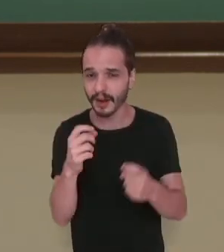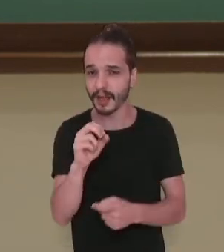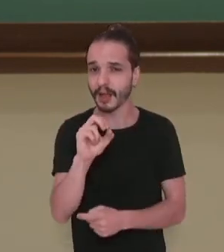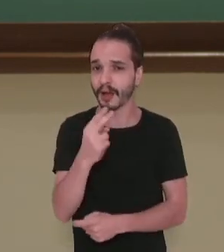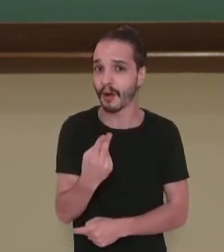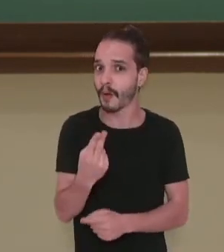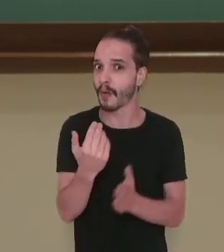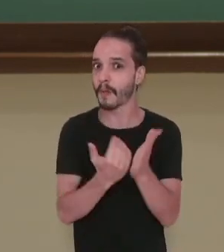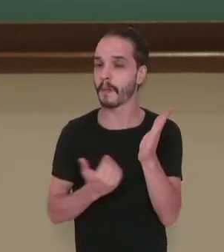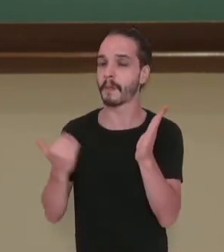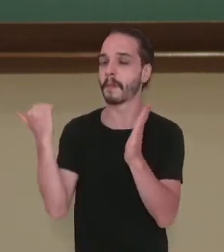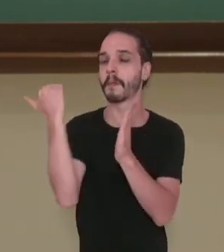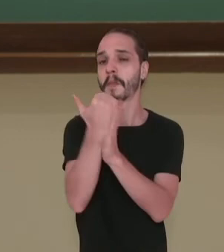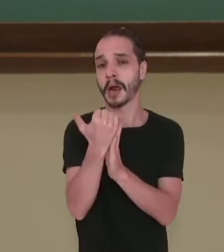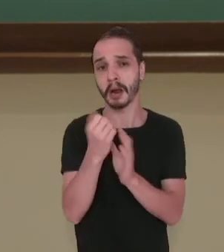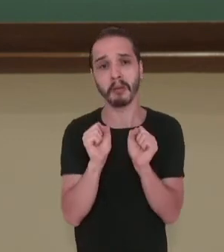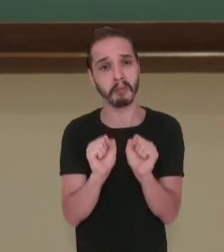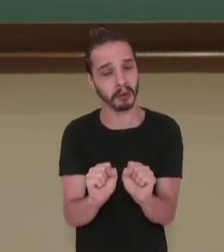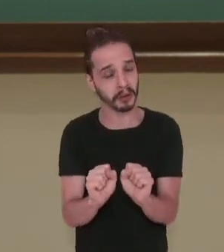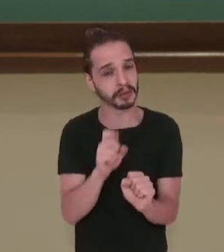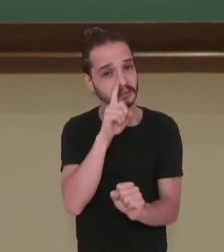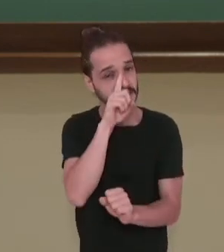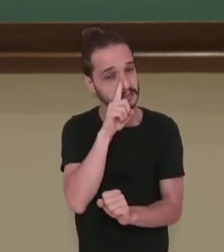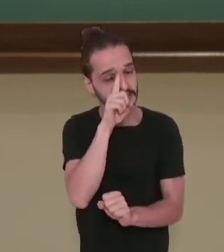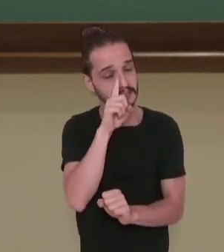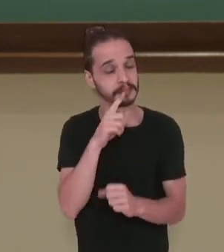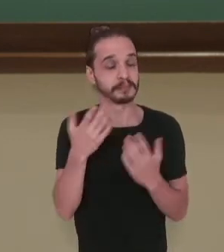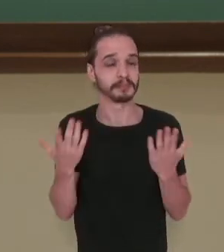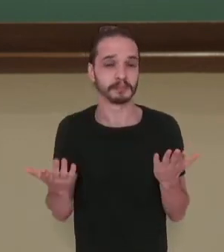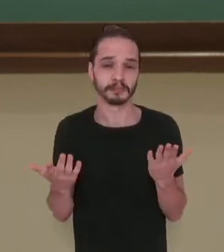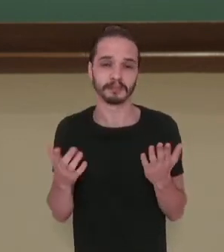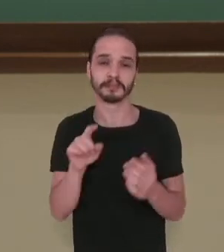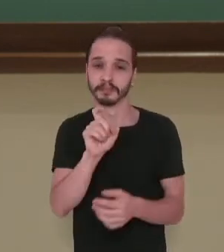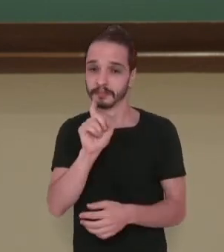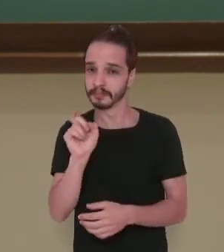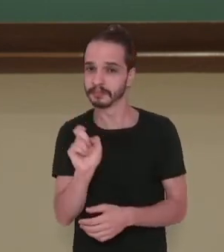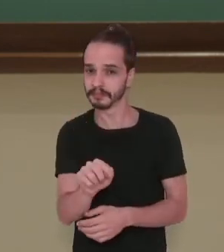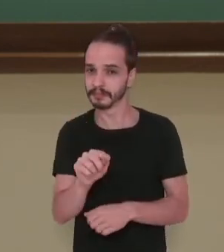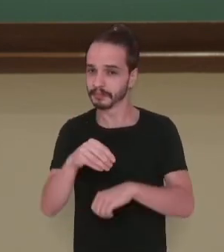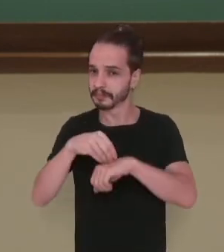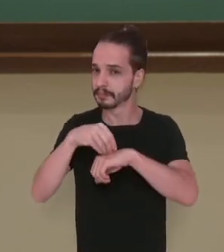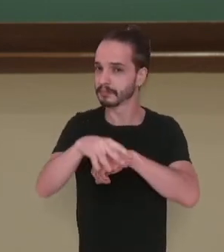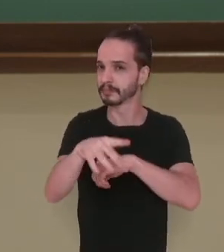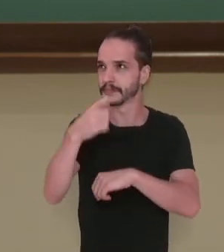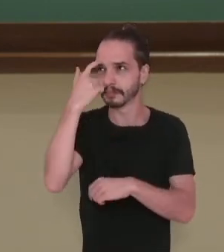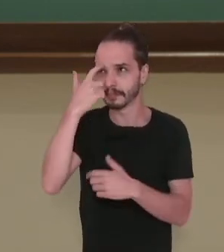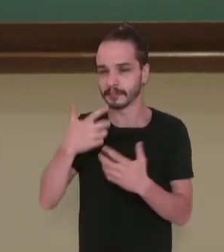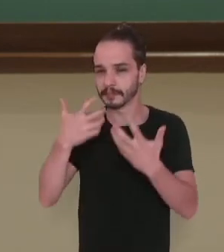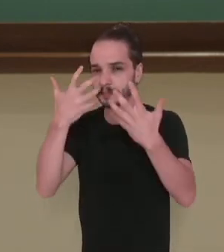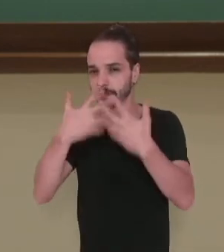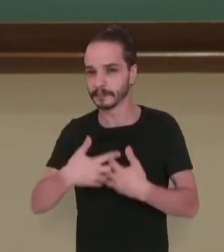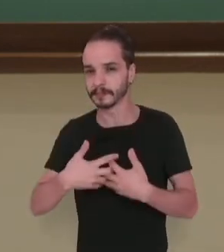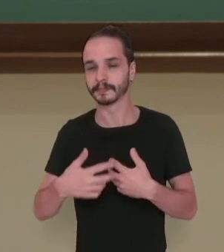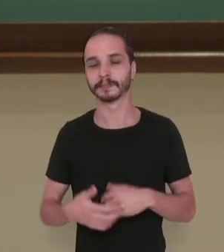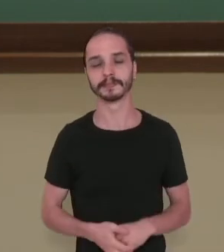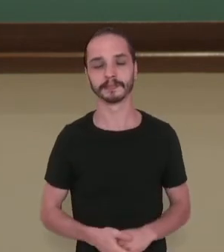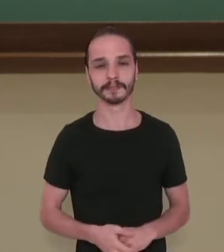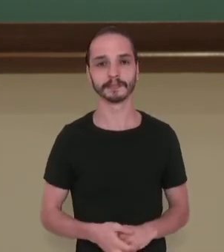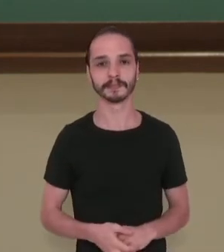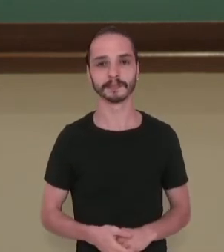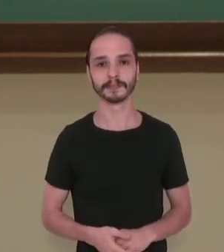repente, até correria o risco de aumentar? Né? Fica aí agora uma questão para a gente pensar,